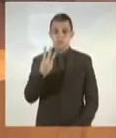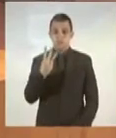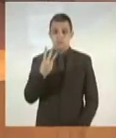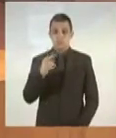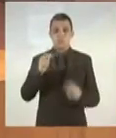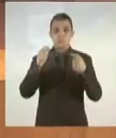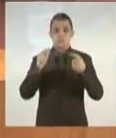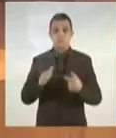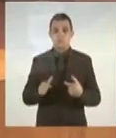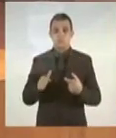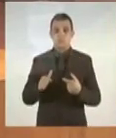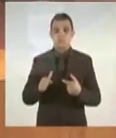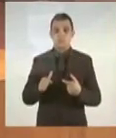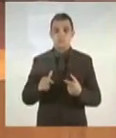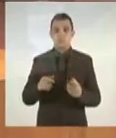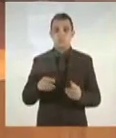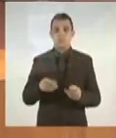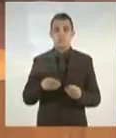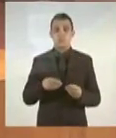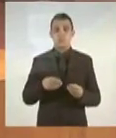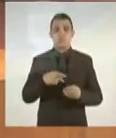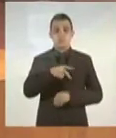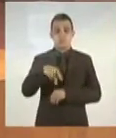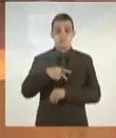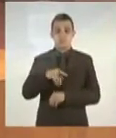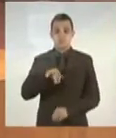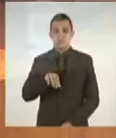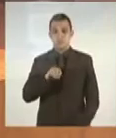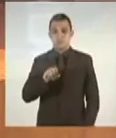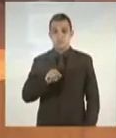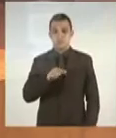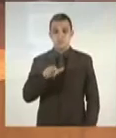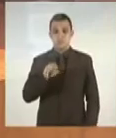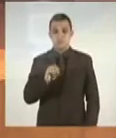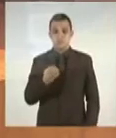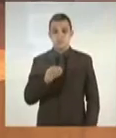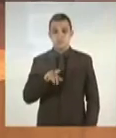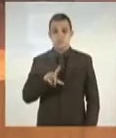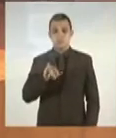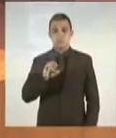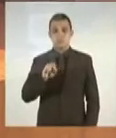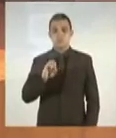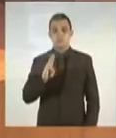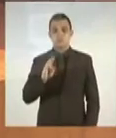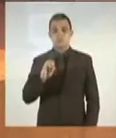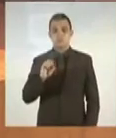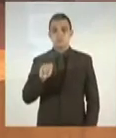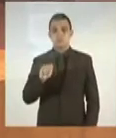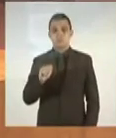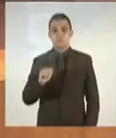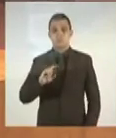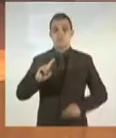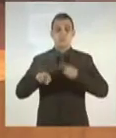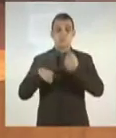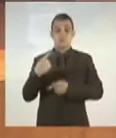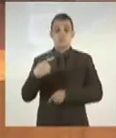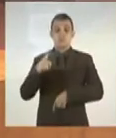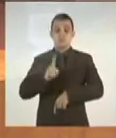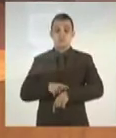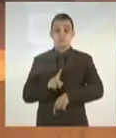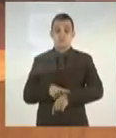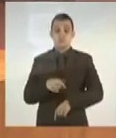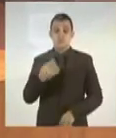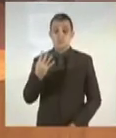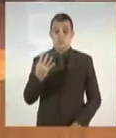Correios. E às 16 horas, passeata pela Rua Grande até a Praça Deodoro, com um grande ato